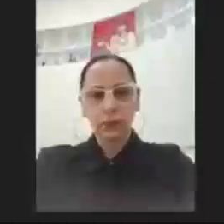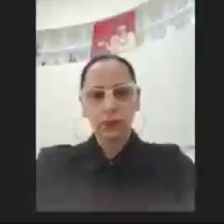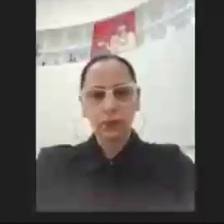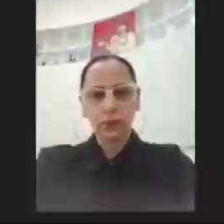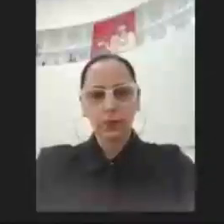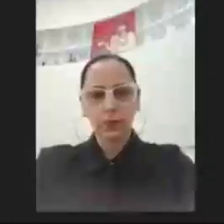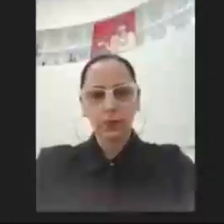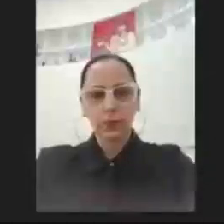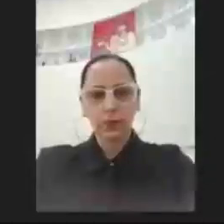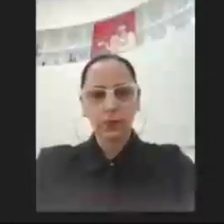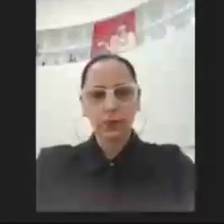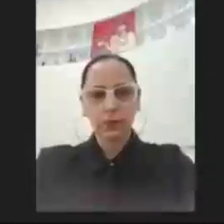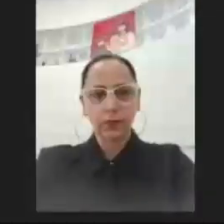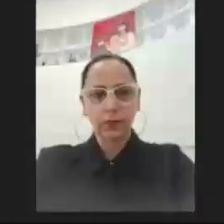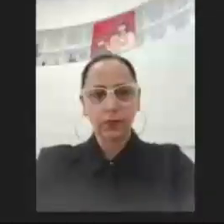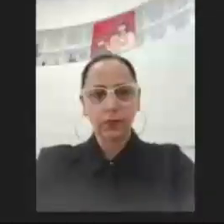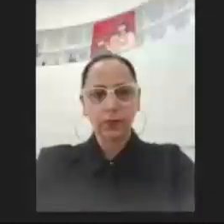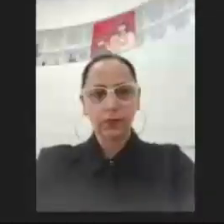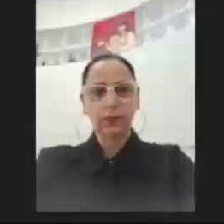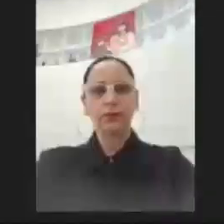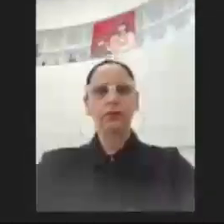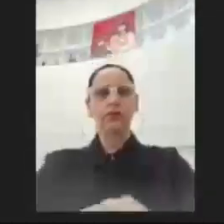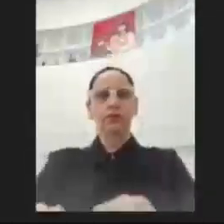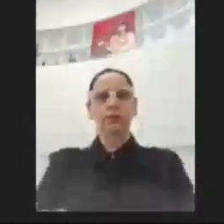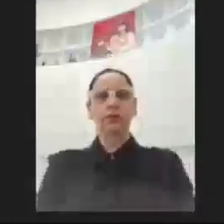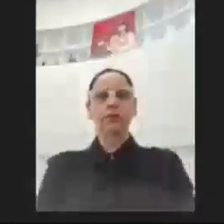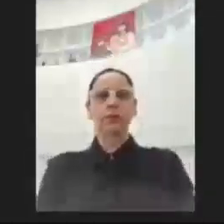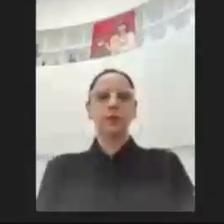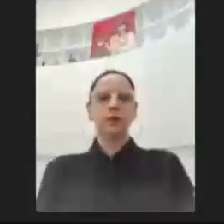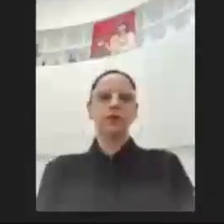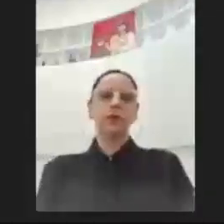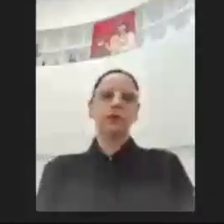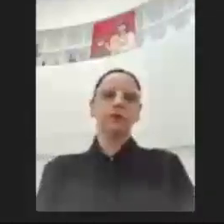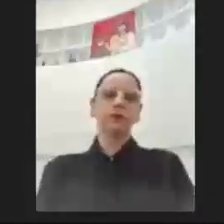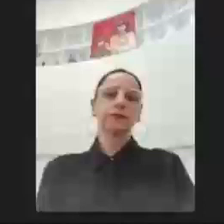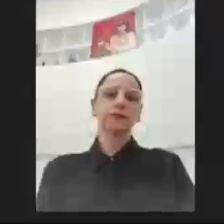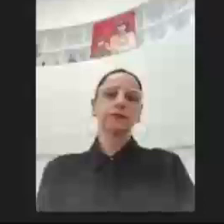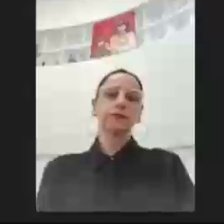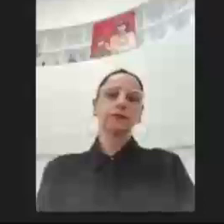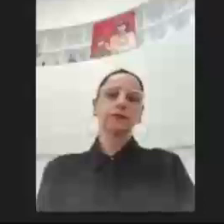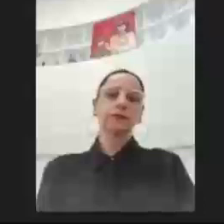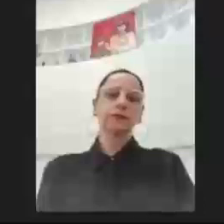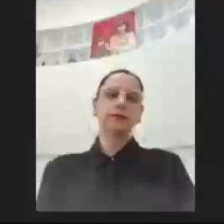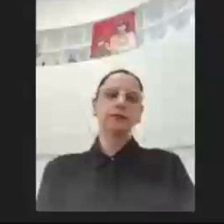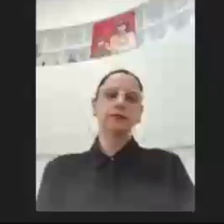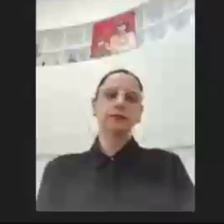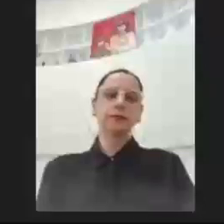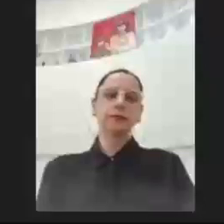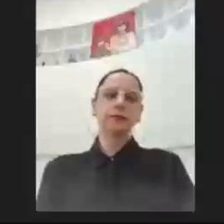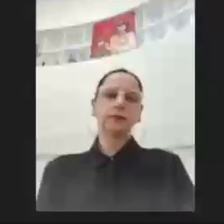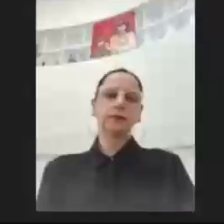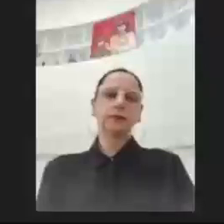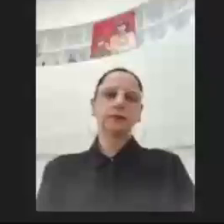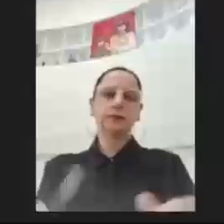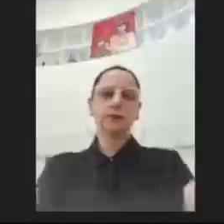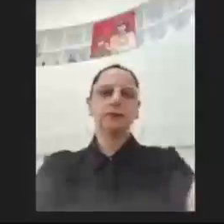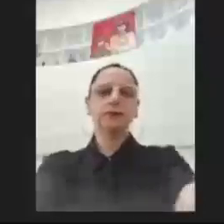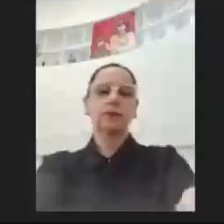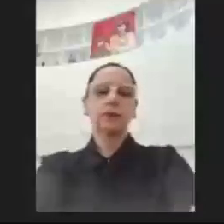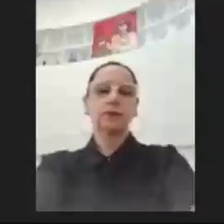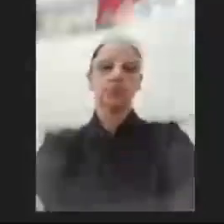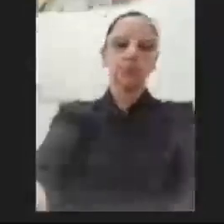leite hoje, a gente coleta de manhã e praticamente o que é coletado ele já é consumido, né, no seu tempo. Então,